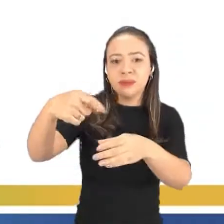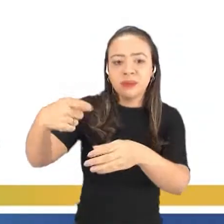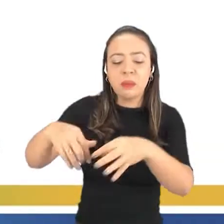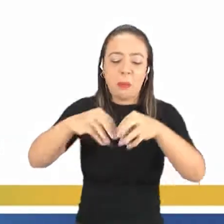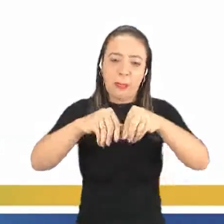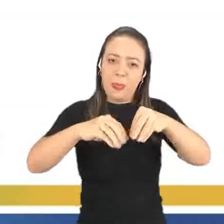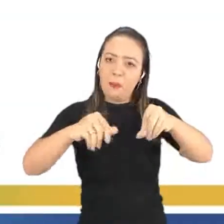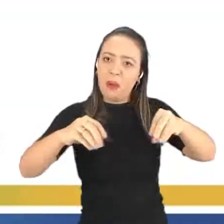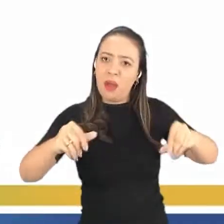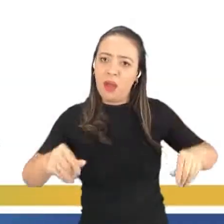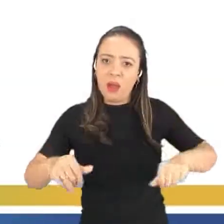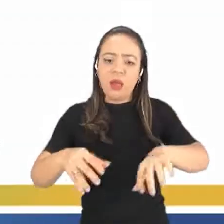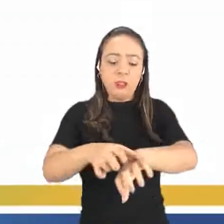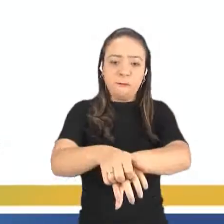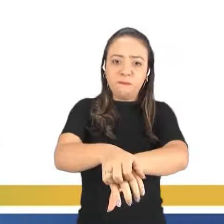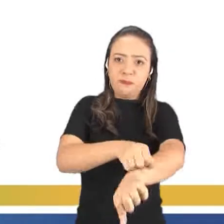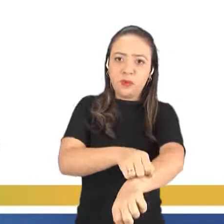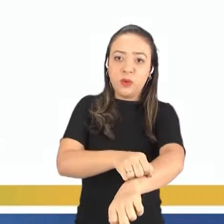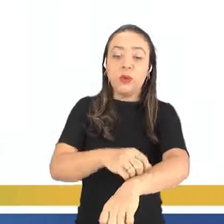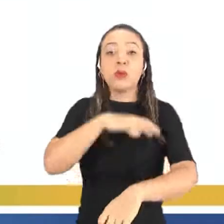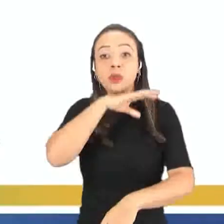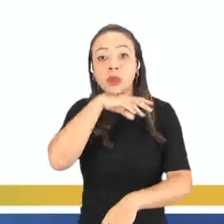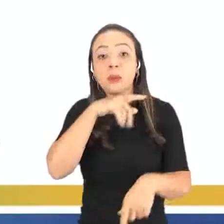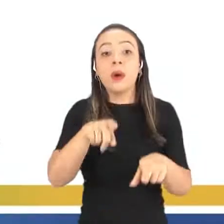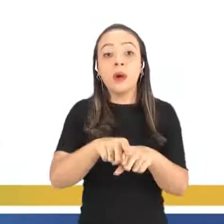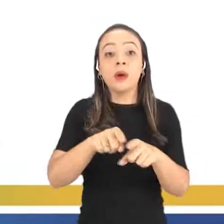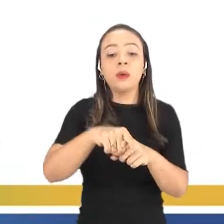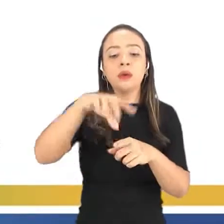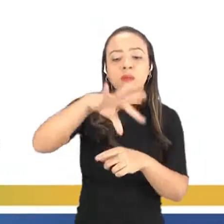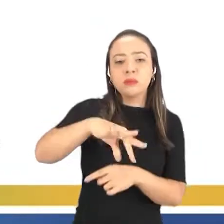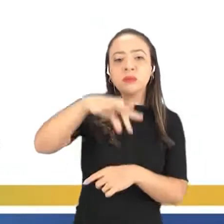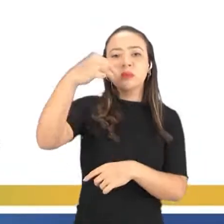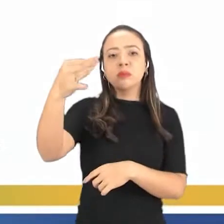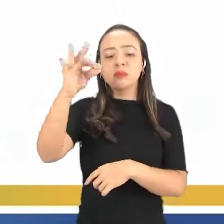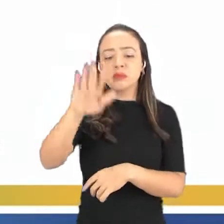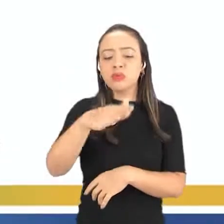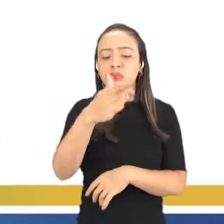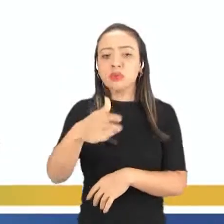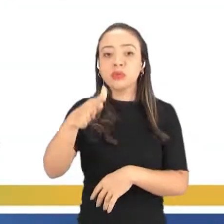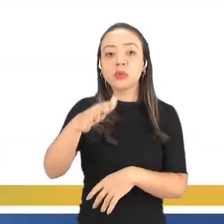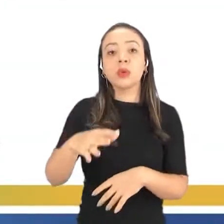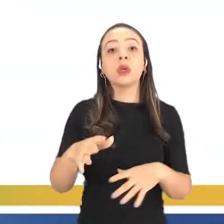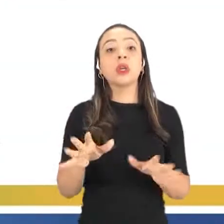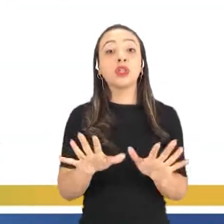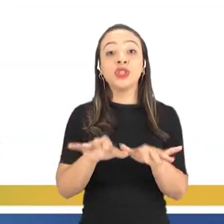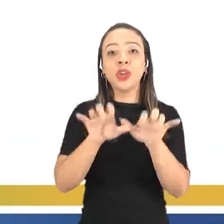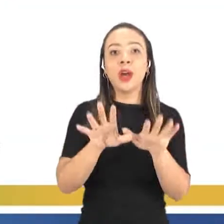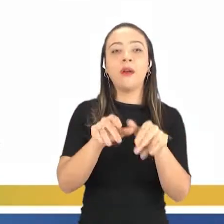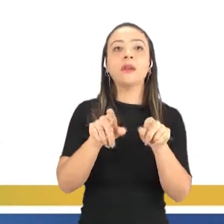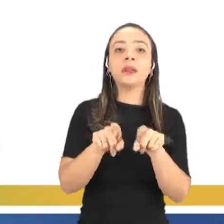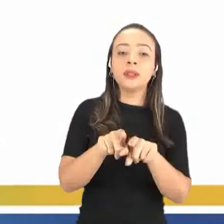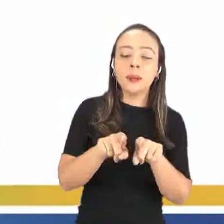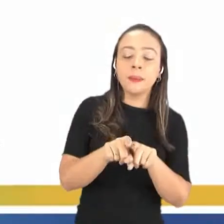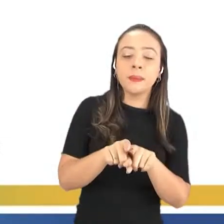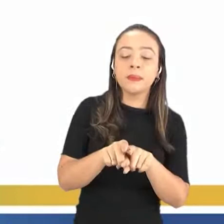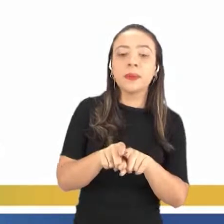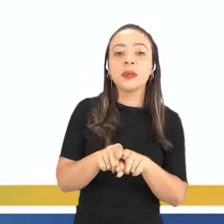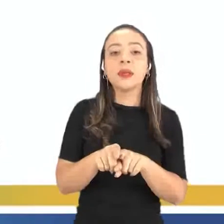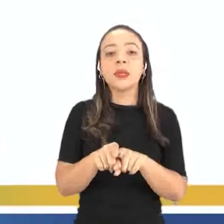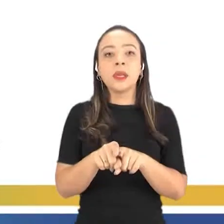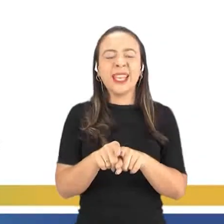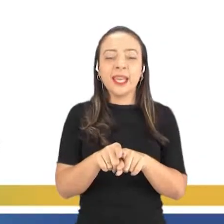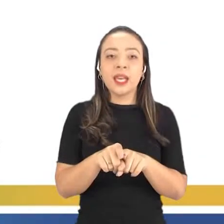barro, pele de animal e pena de ave. Como reflexos marcantes da cultura indígena na